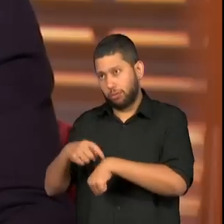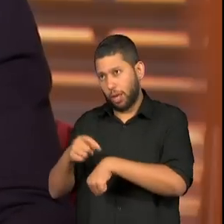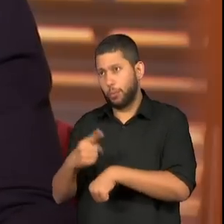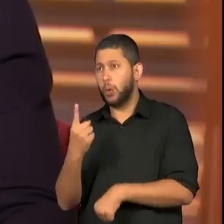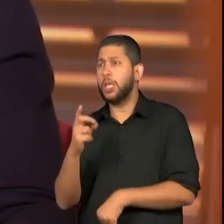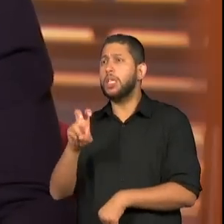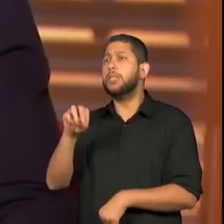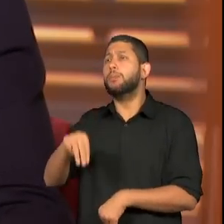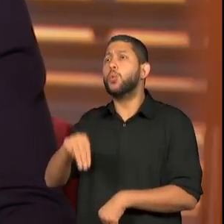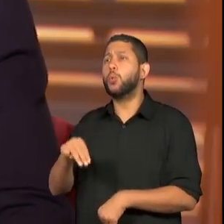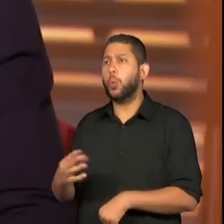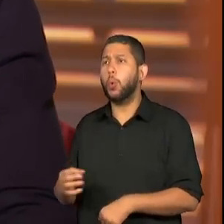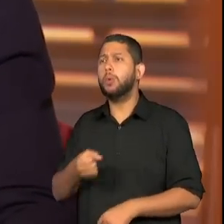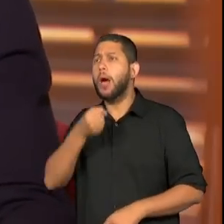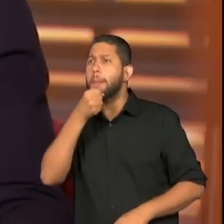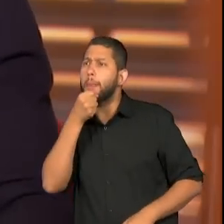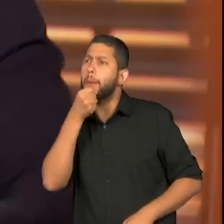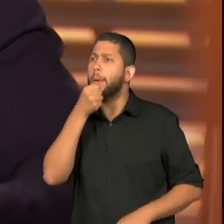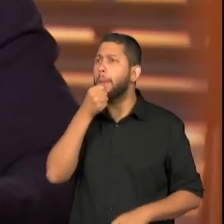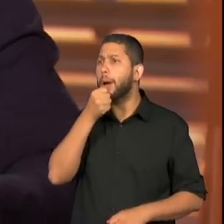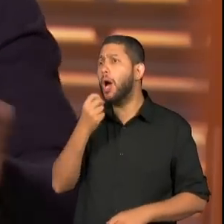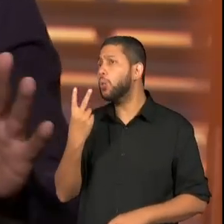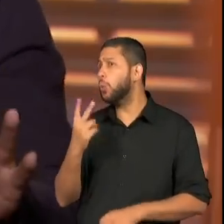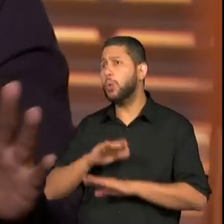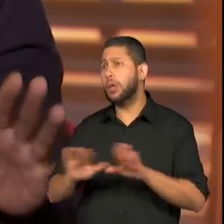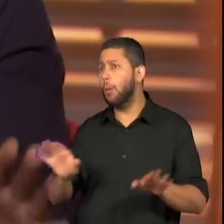no ar, cantar 2 músicas, dar o teu